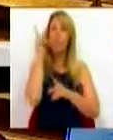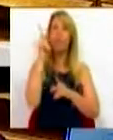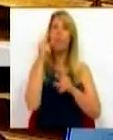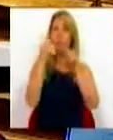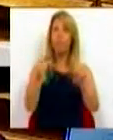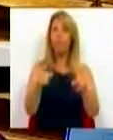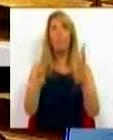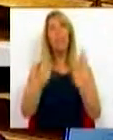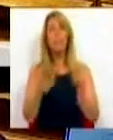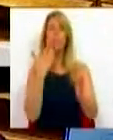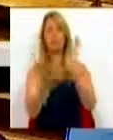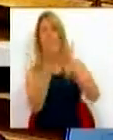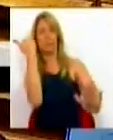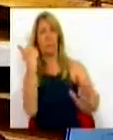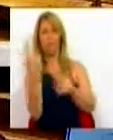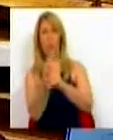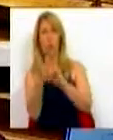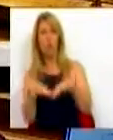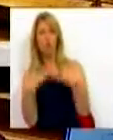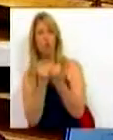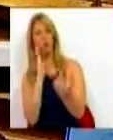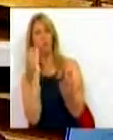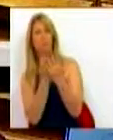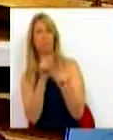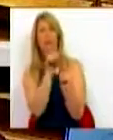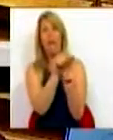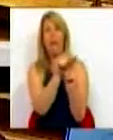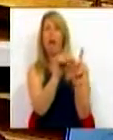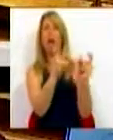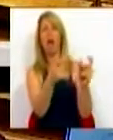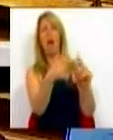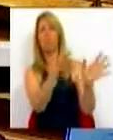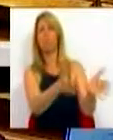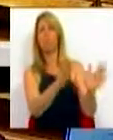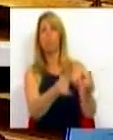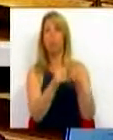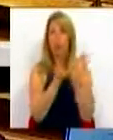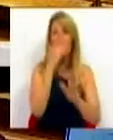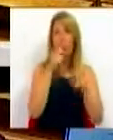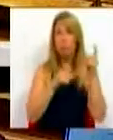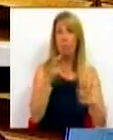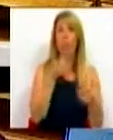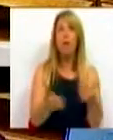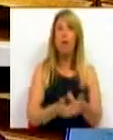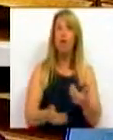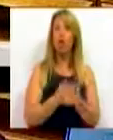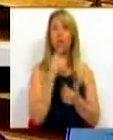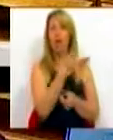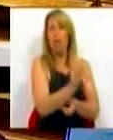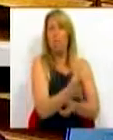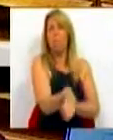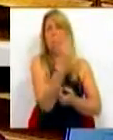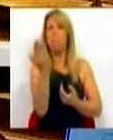necessário retirar o rótulo socialmente estigmatizante de dispensável a todo o cidadão sénior, dando-lhe a